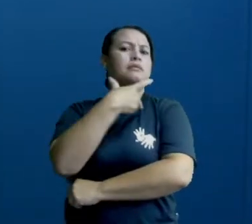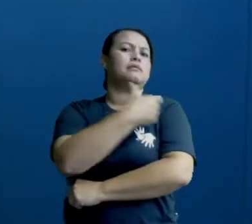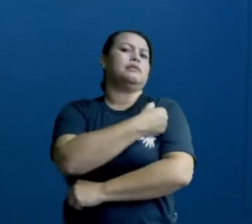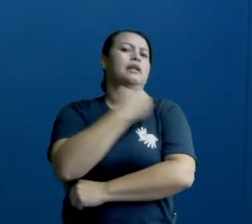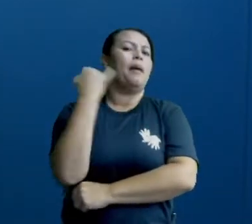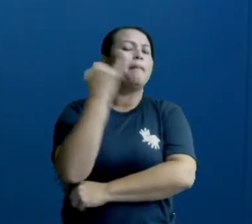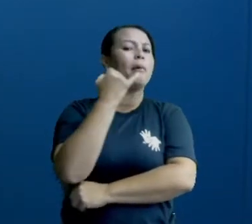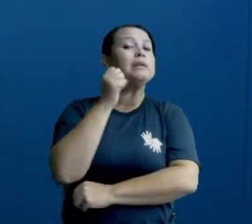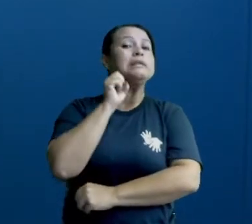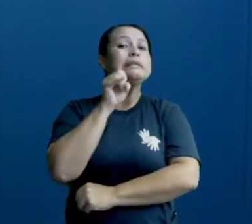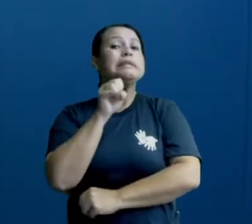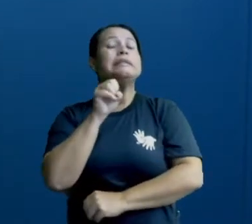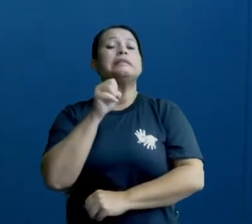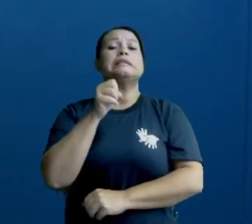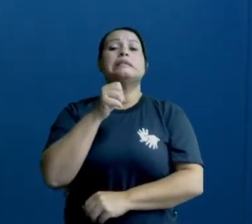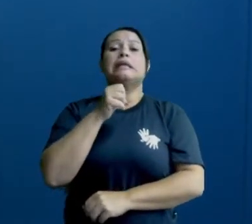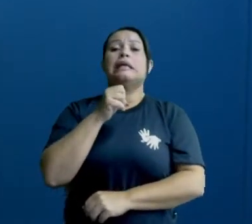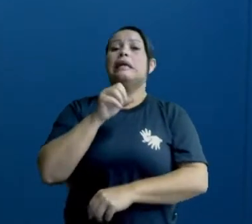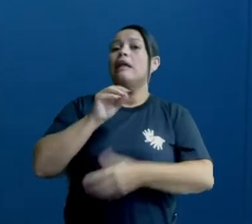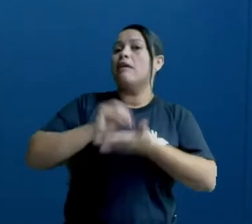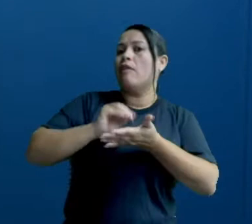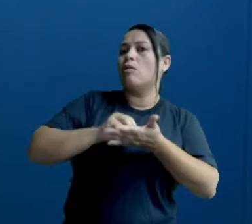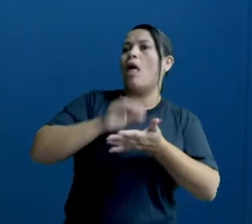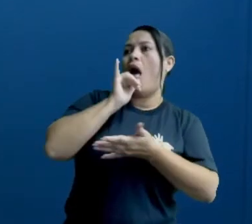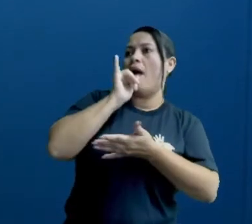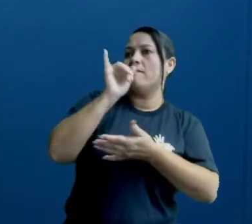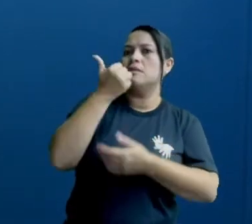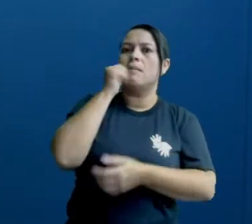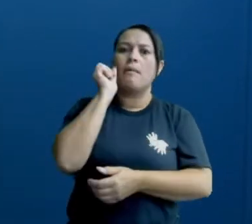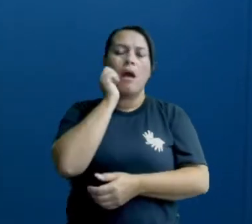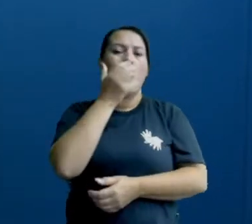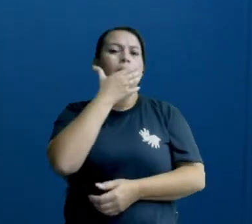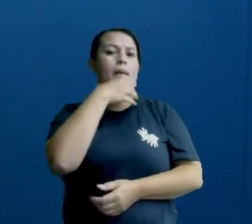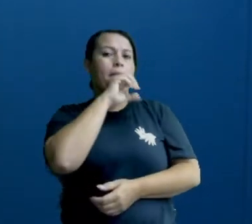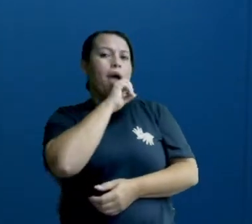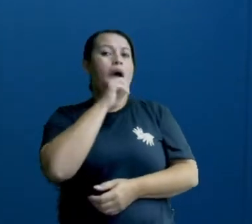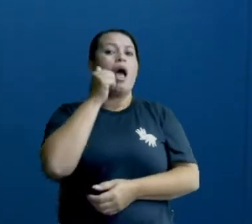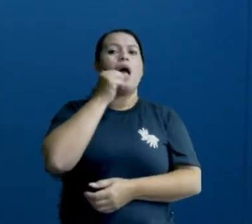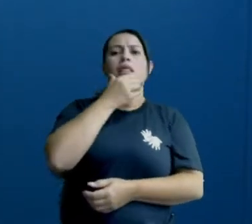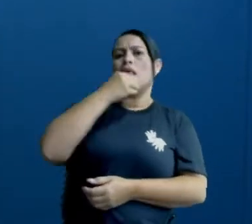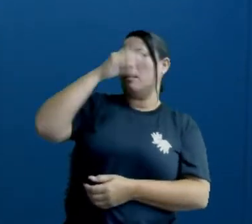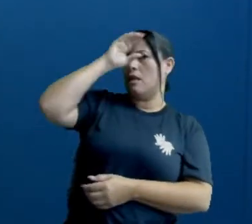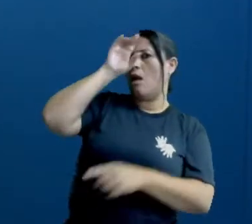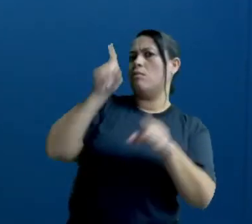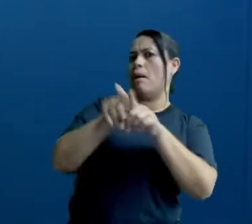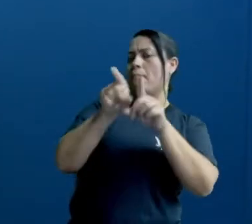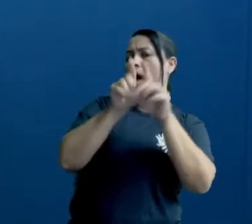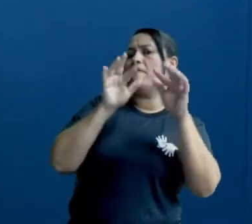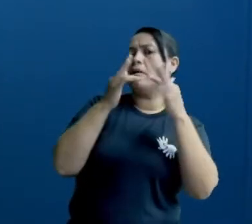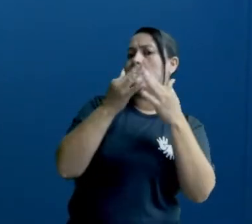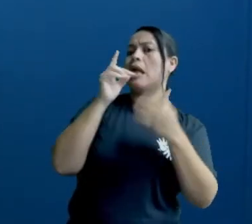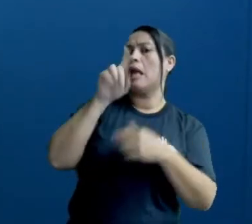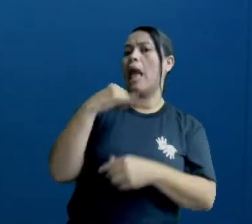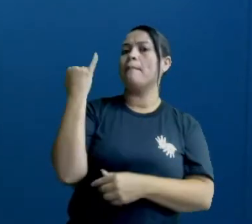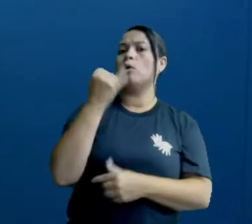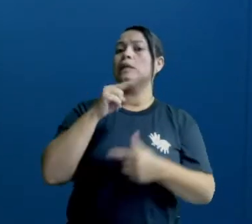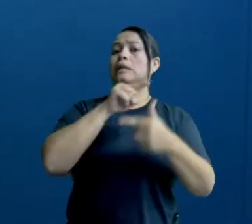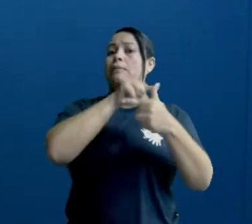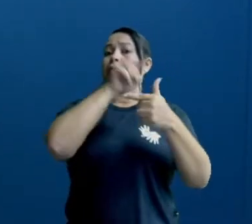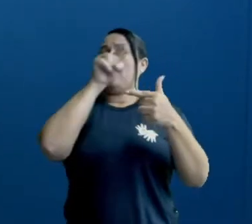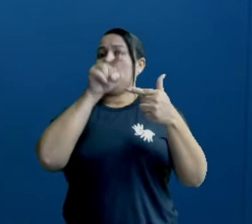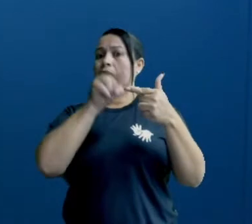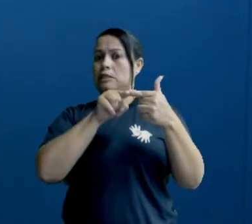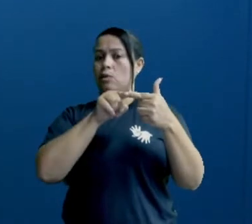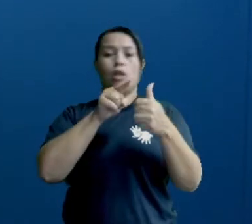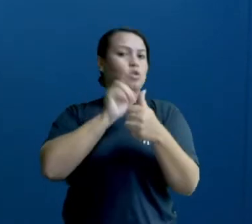vacinar. Se não chegou, avise seu pai, sua mãe, seu tio. E é importante as duas doses, tá?